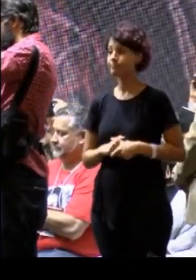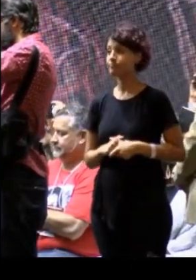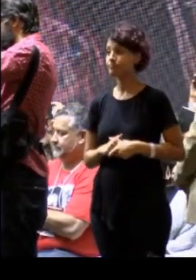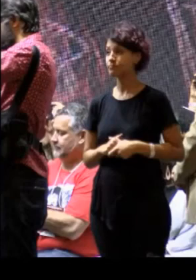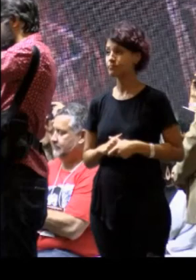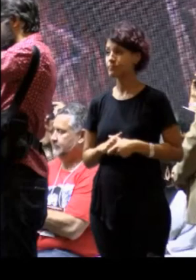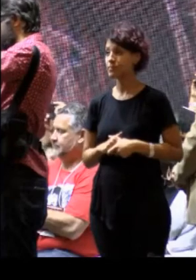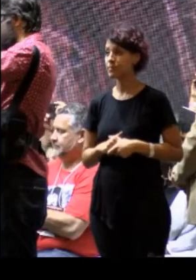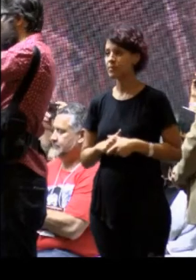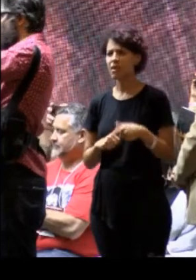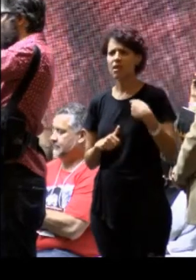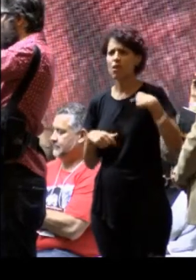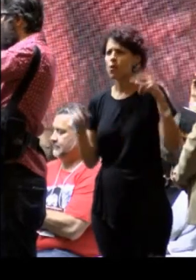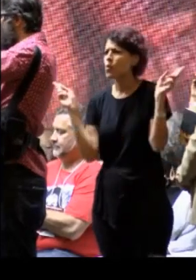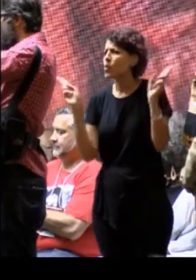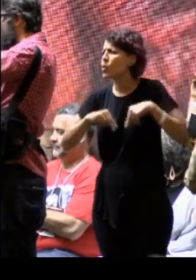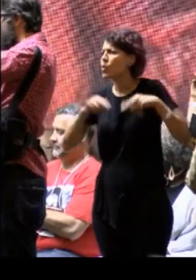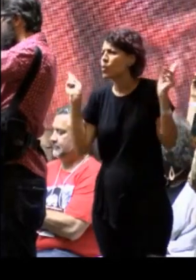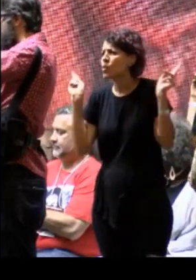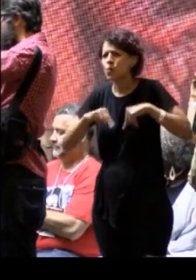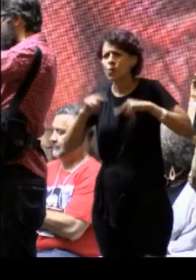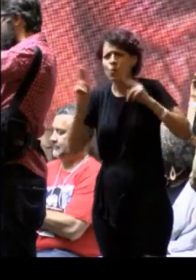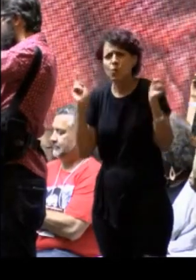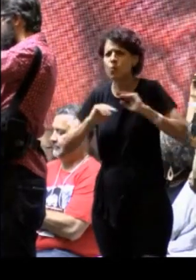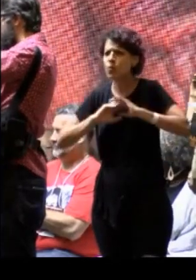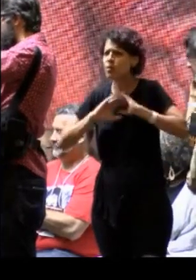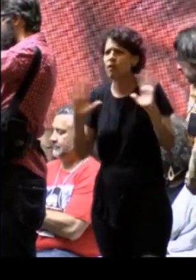Eu nunca consegui imaginar